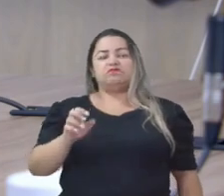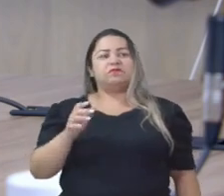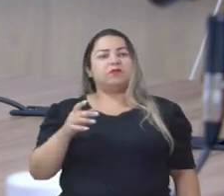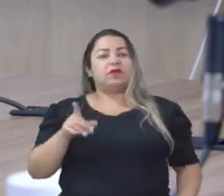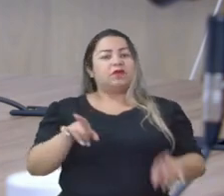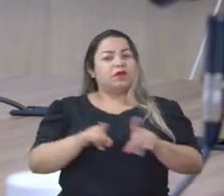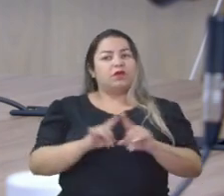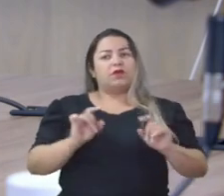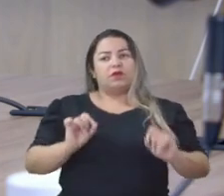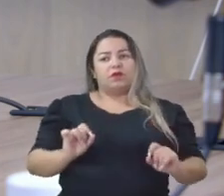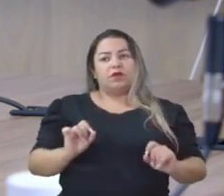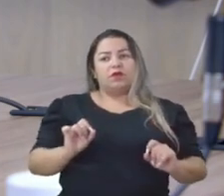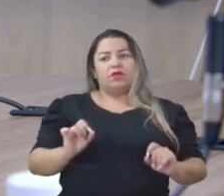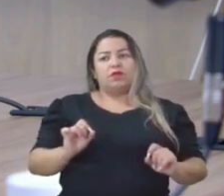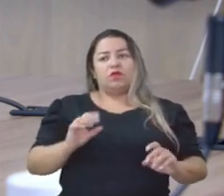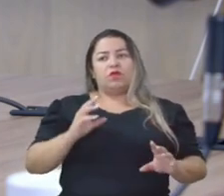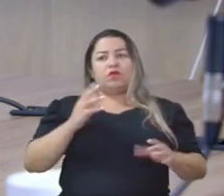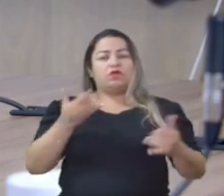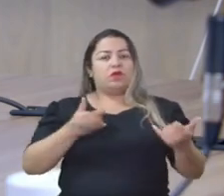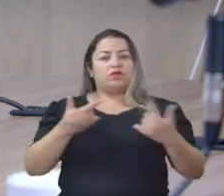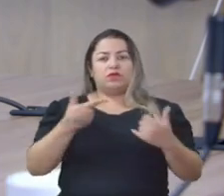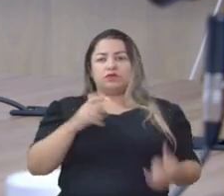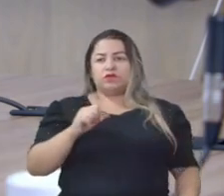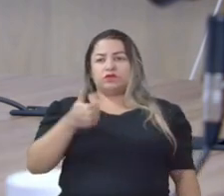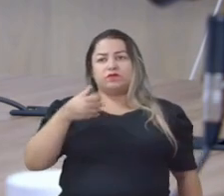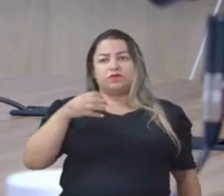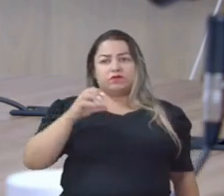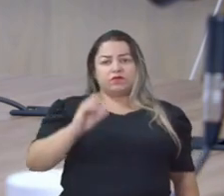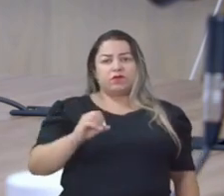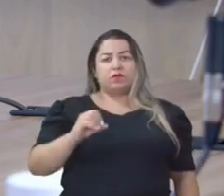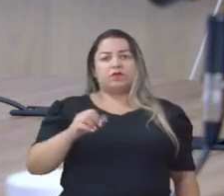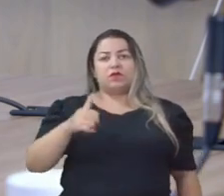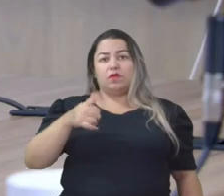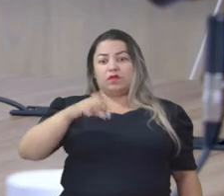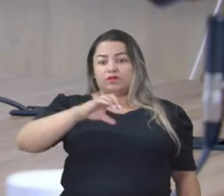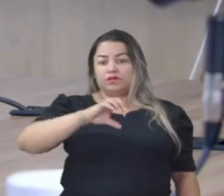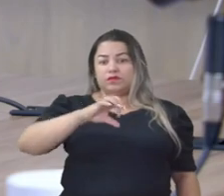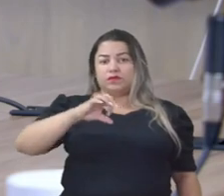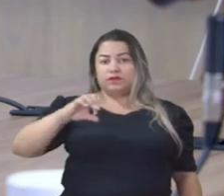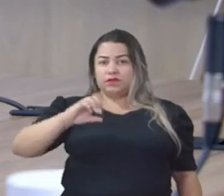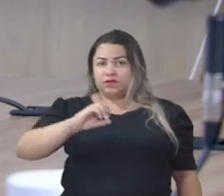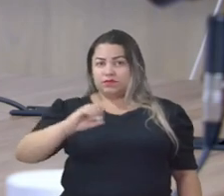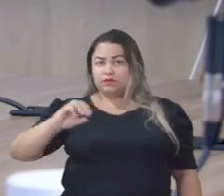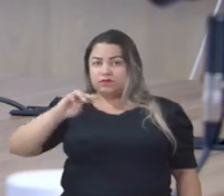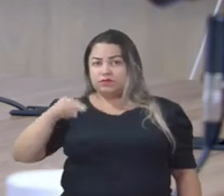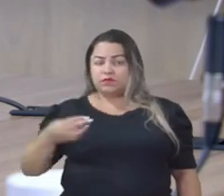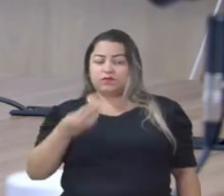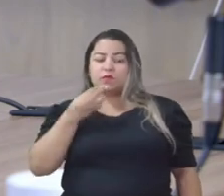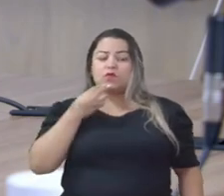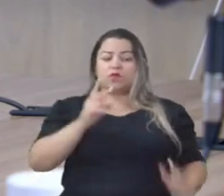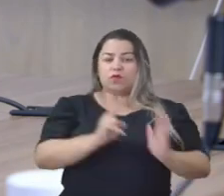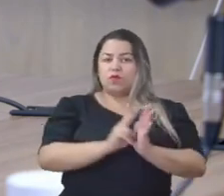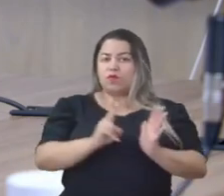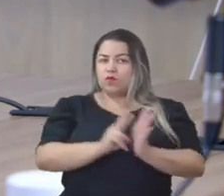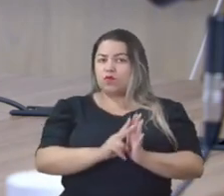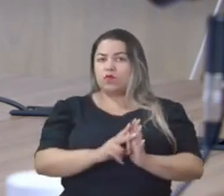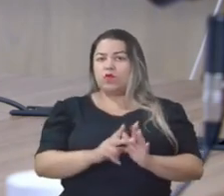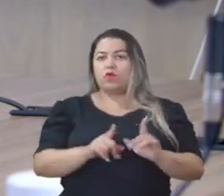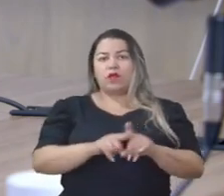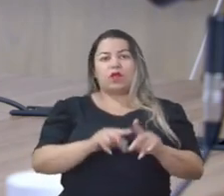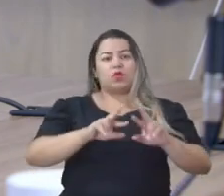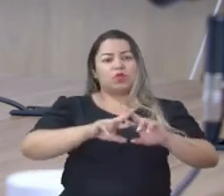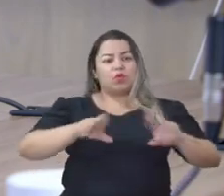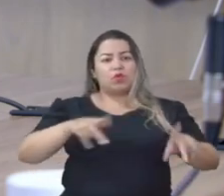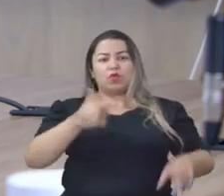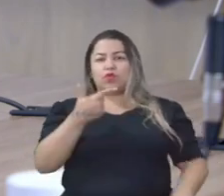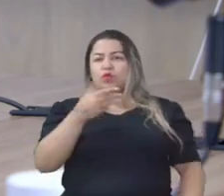aí eu vou estar mais apegado aos dados de 2010, né, que são 900 mil indígenas, mais de 300 povos, mais de 200 línguas,